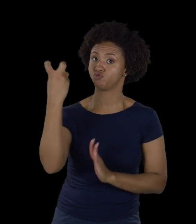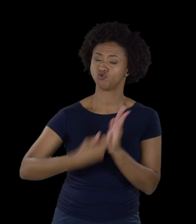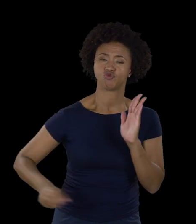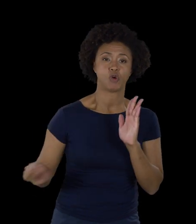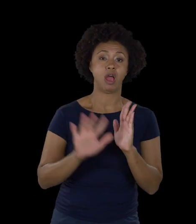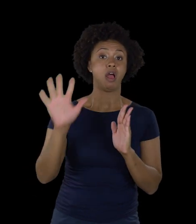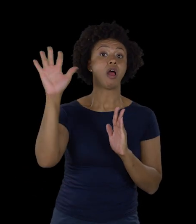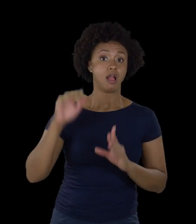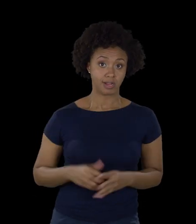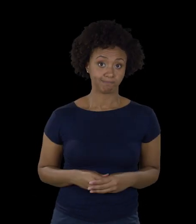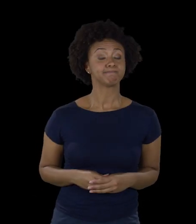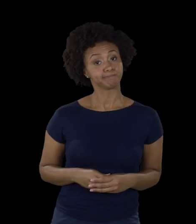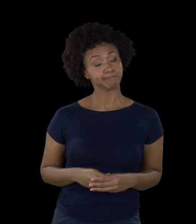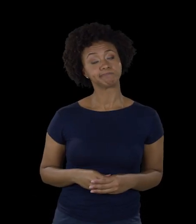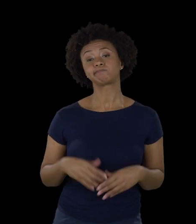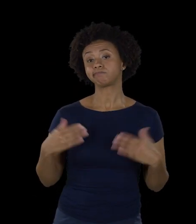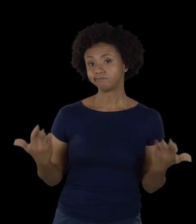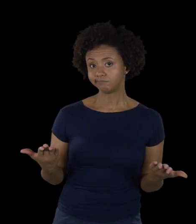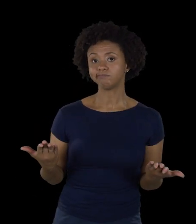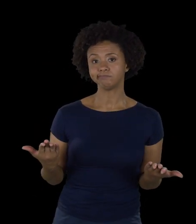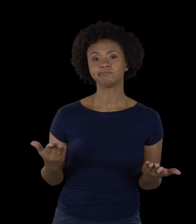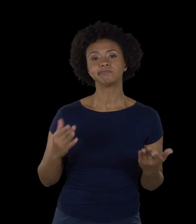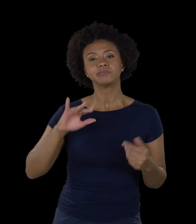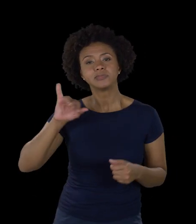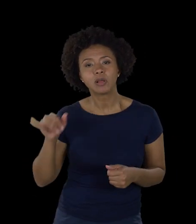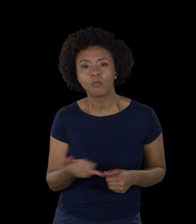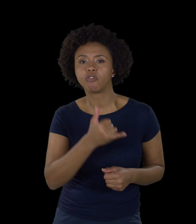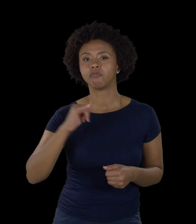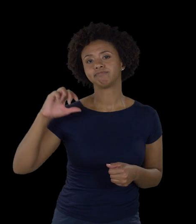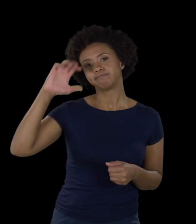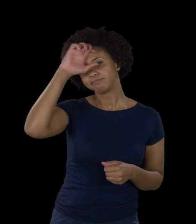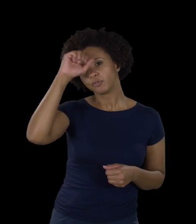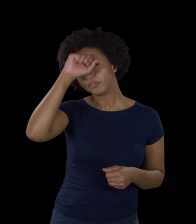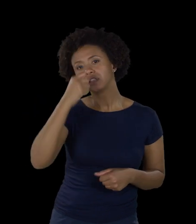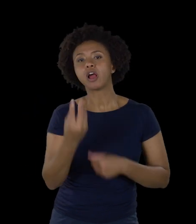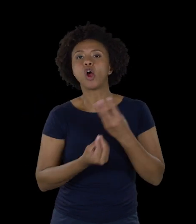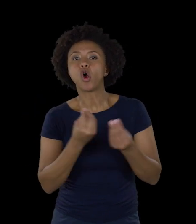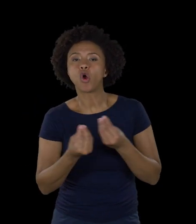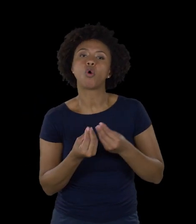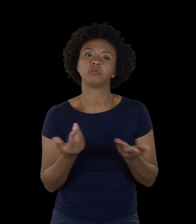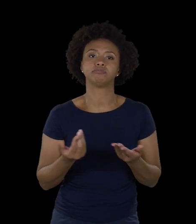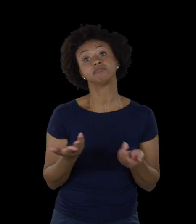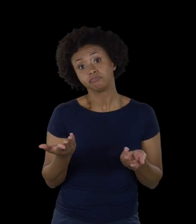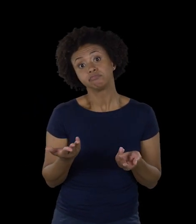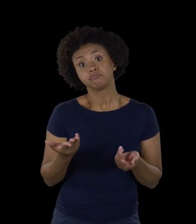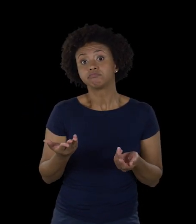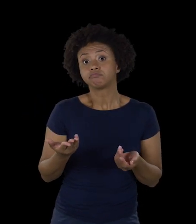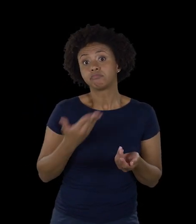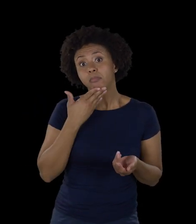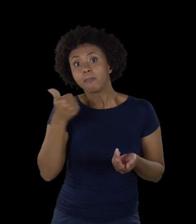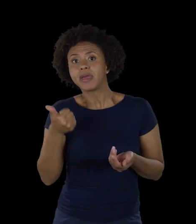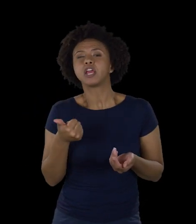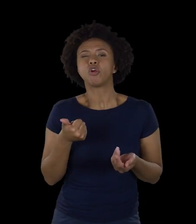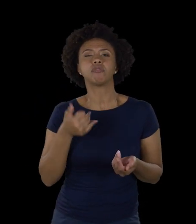E aprenda-se a se beneficiar das modalidades financeiras, tais como o Pix, para fazer você transferência